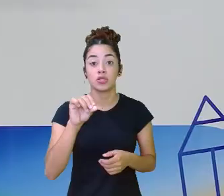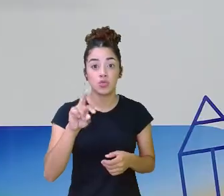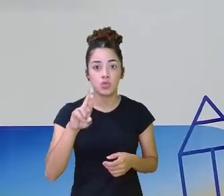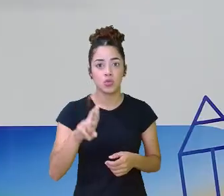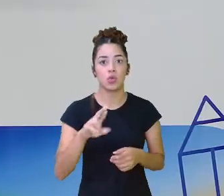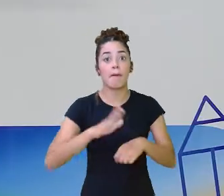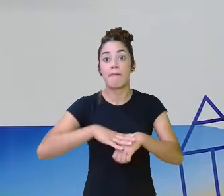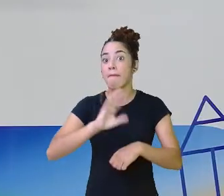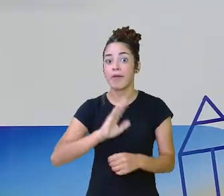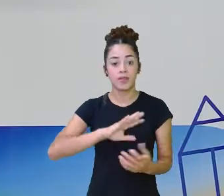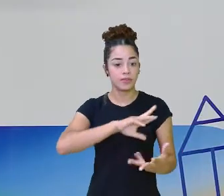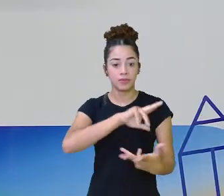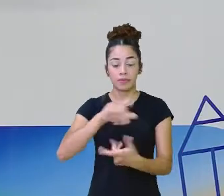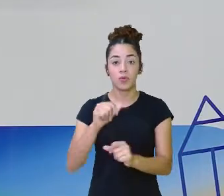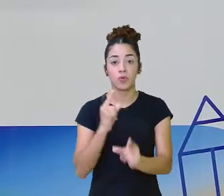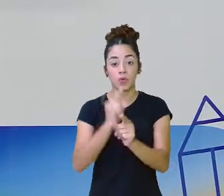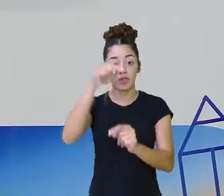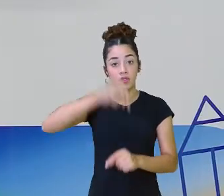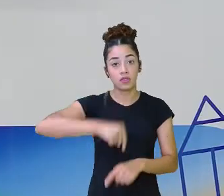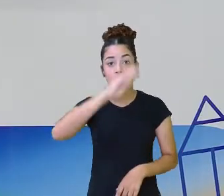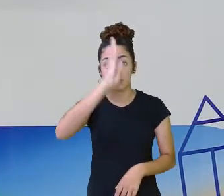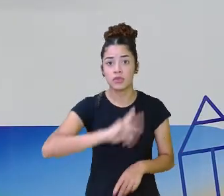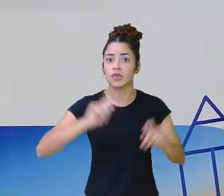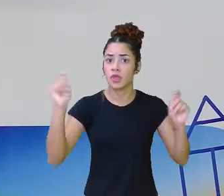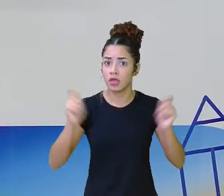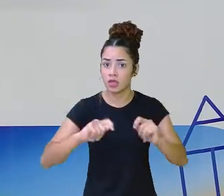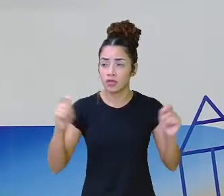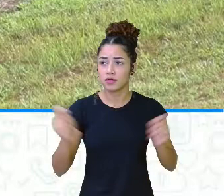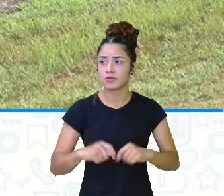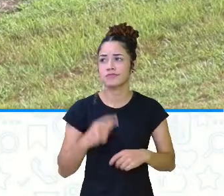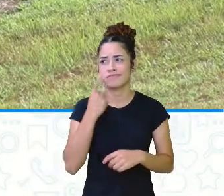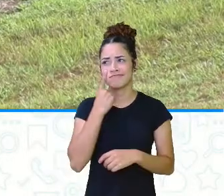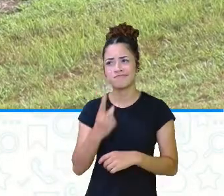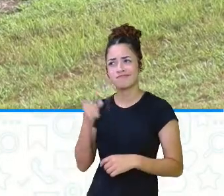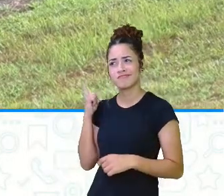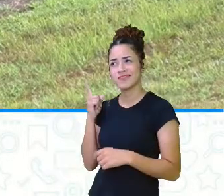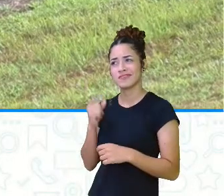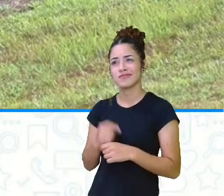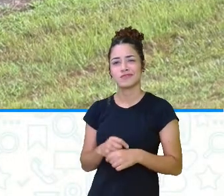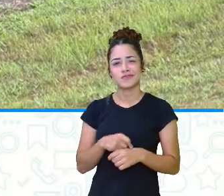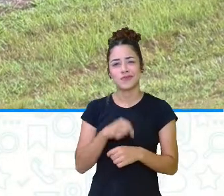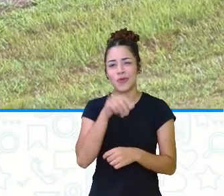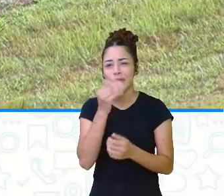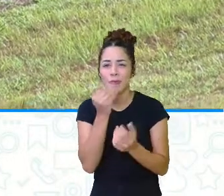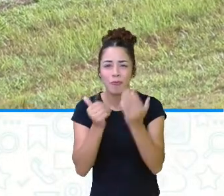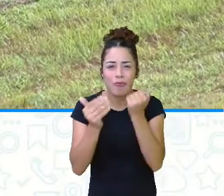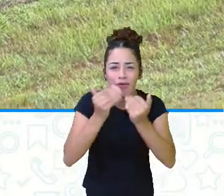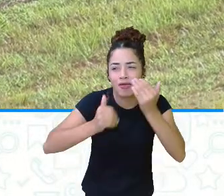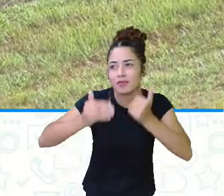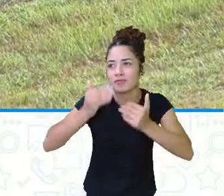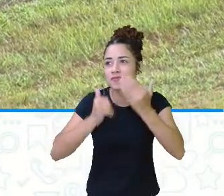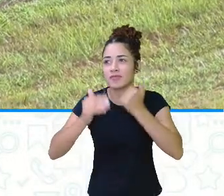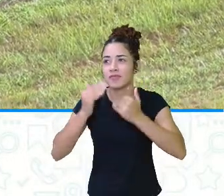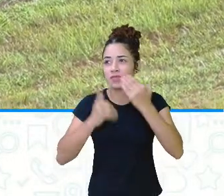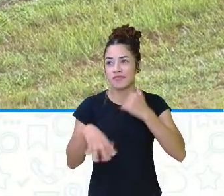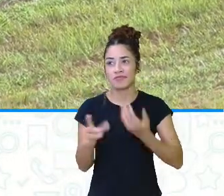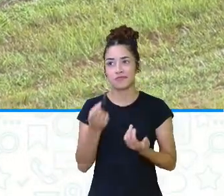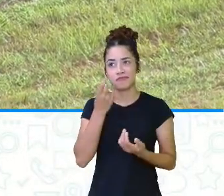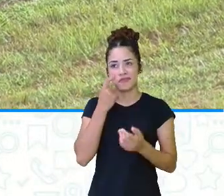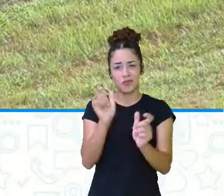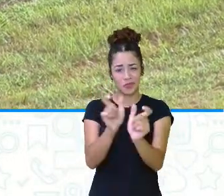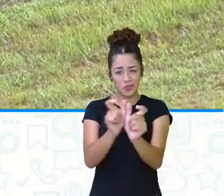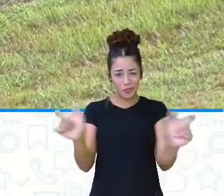gente encontra ele aqui no Brasil, tá certo? A gente tá vendo ela ali, ó, no cantinho, se alimentando e olha só o nome